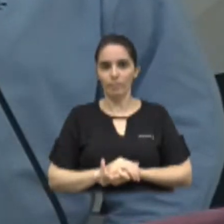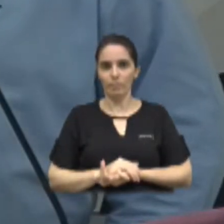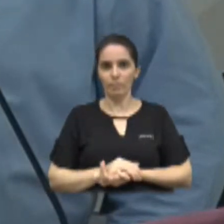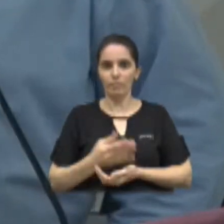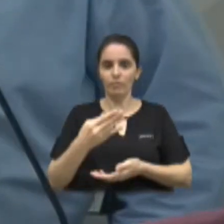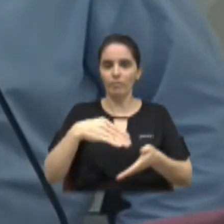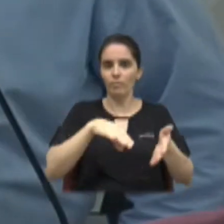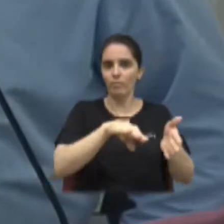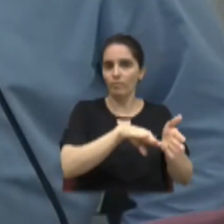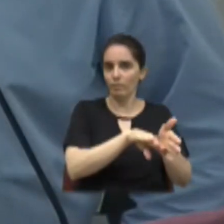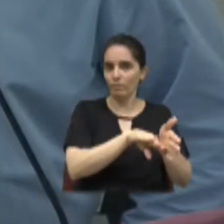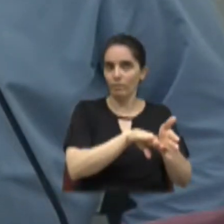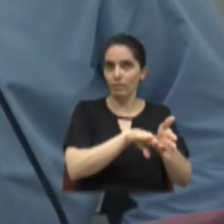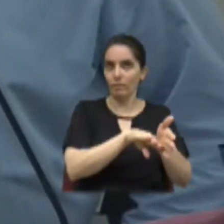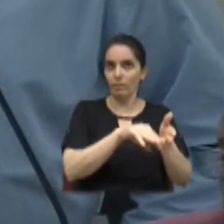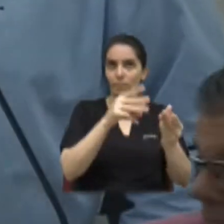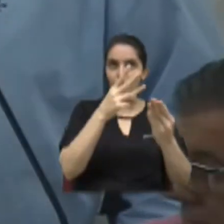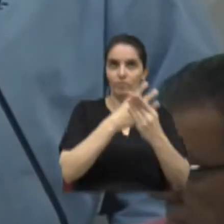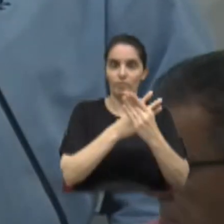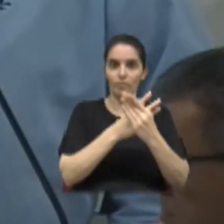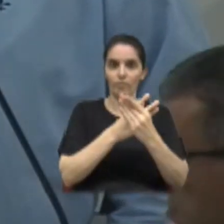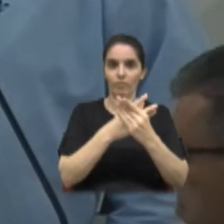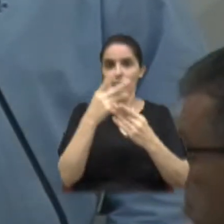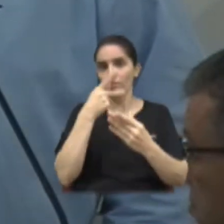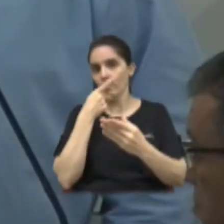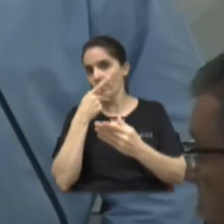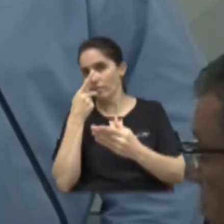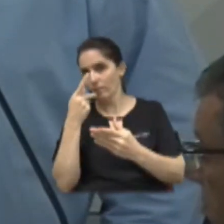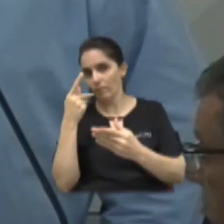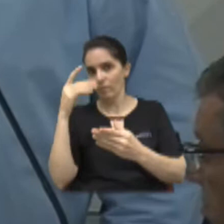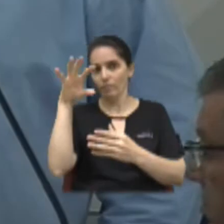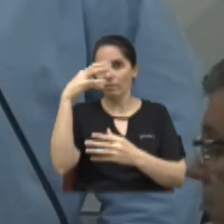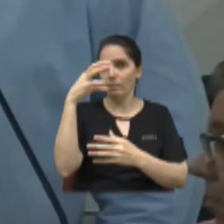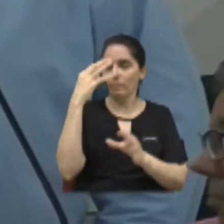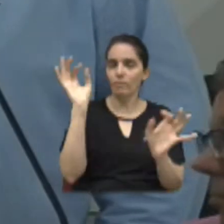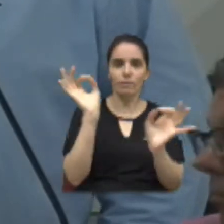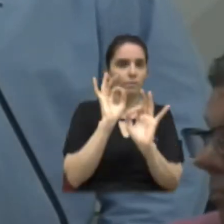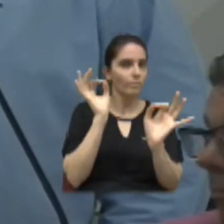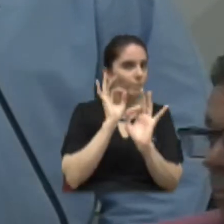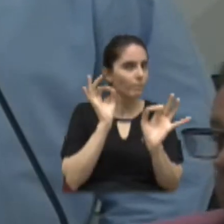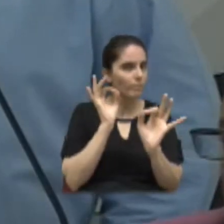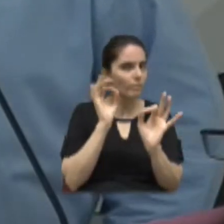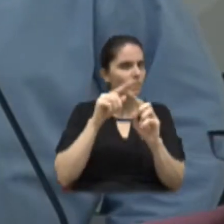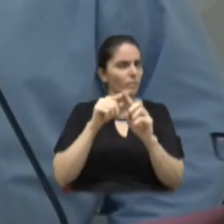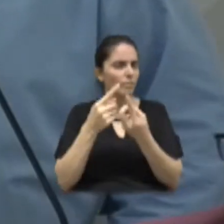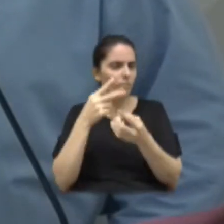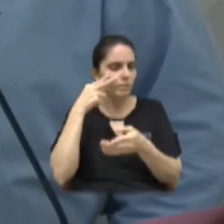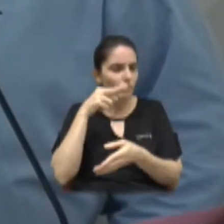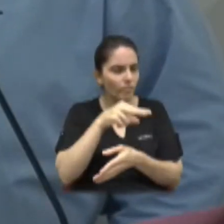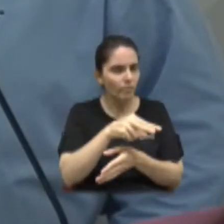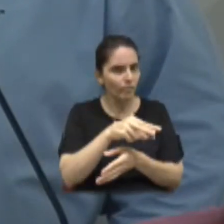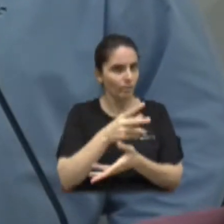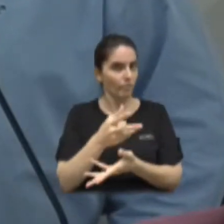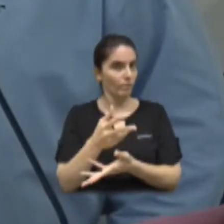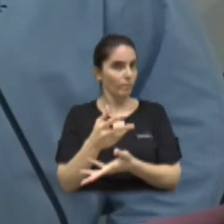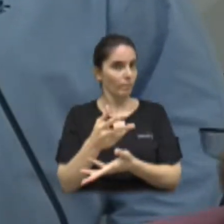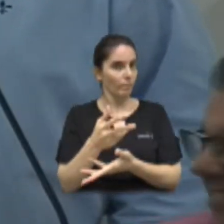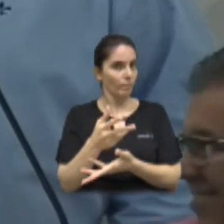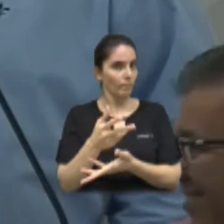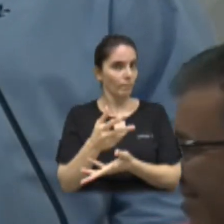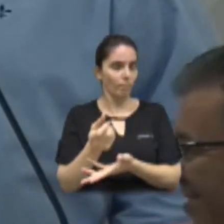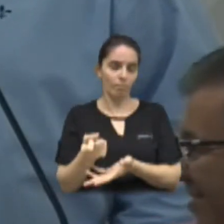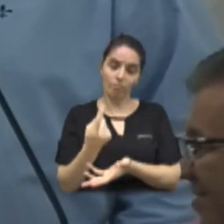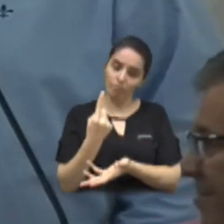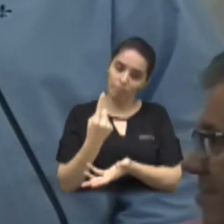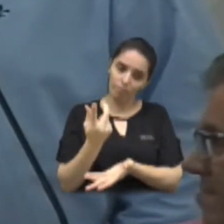que não houve nada, fala que não teve nada, sem ter uma averiguação. Eu acredito até